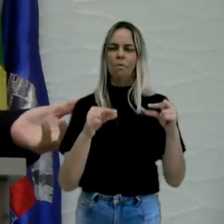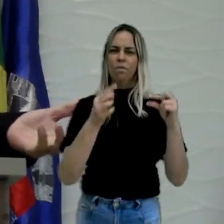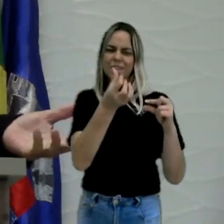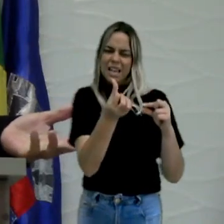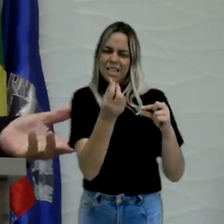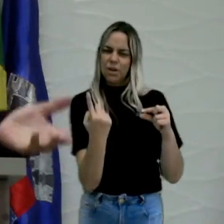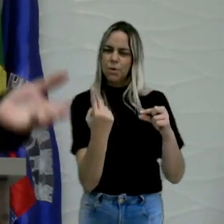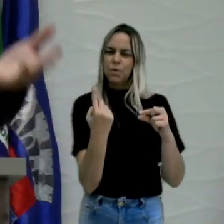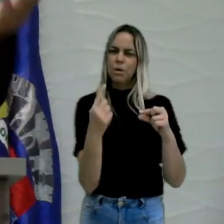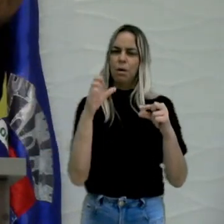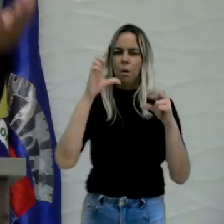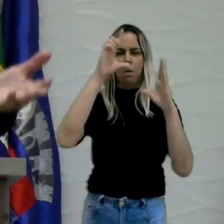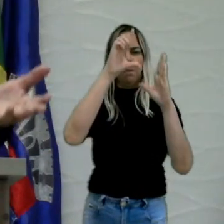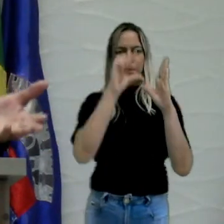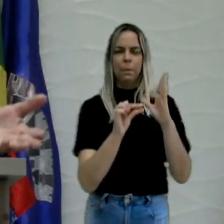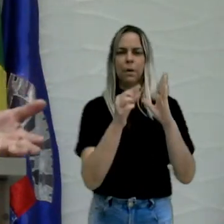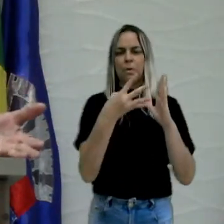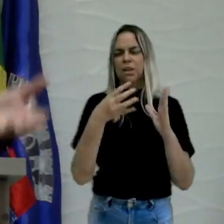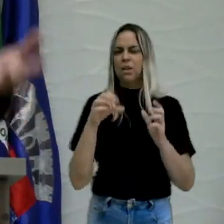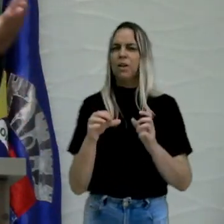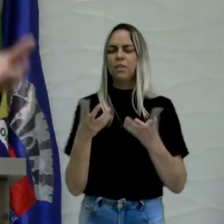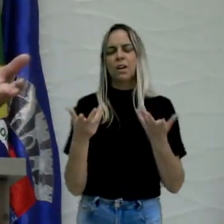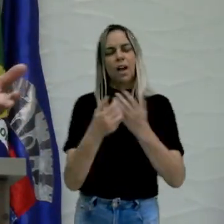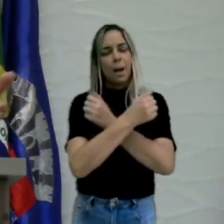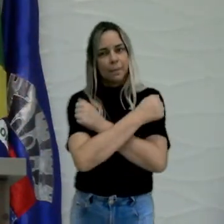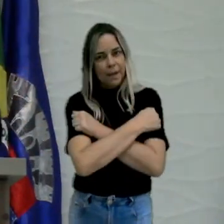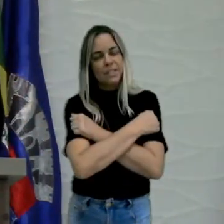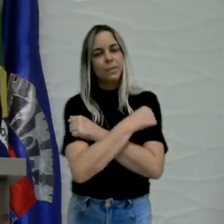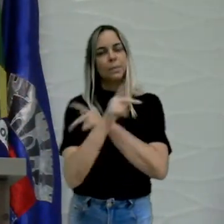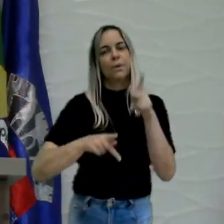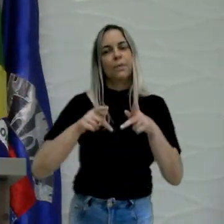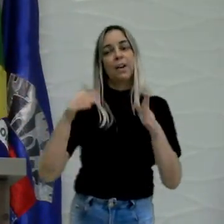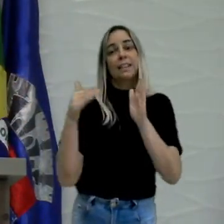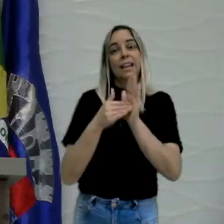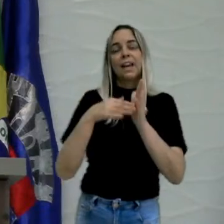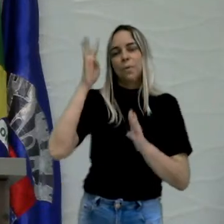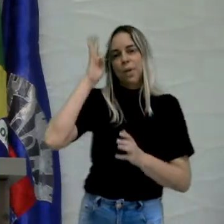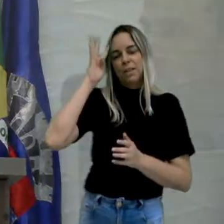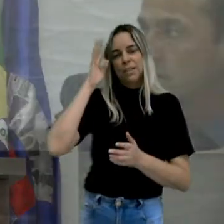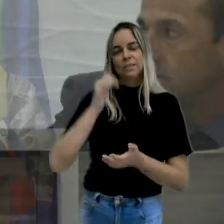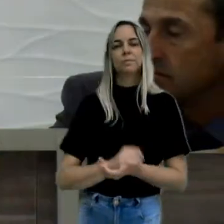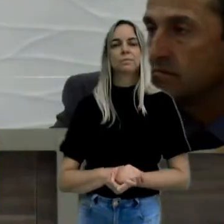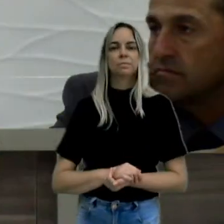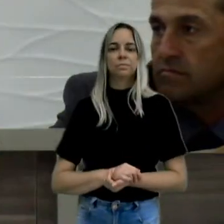para 49. Um abraço, meu povo, e até a próxima quarta-feira.